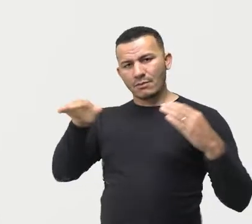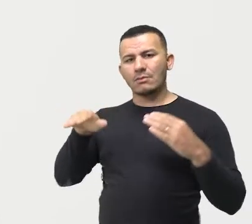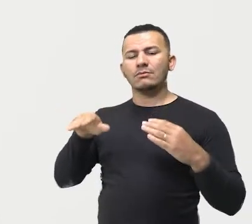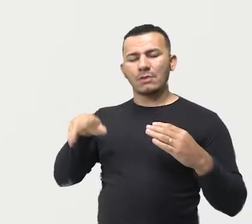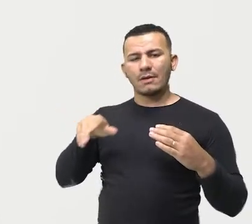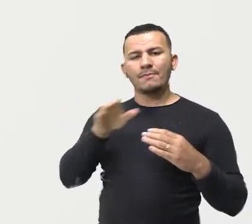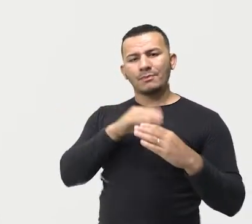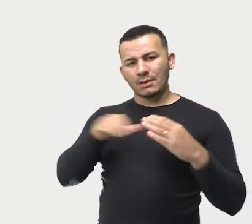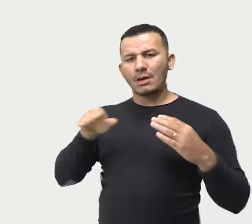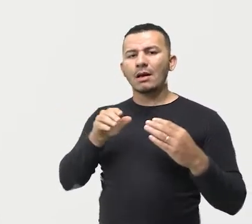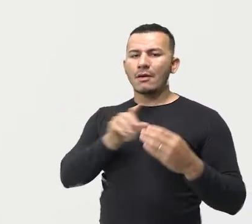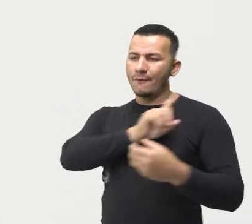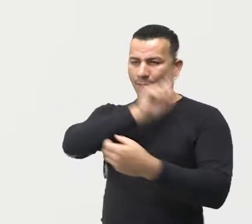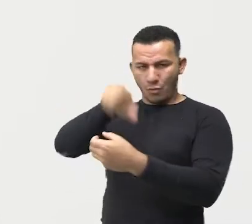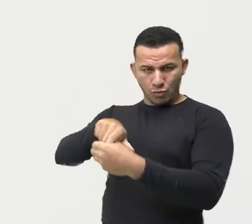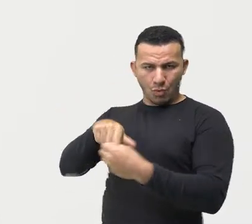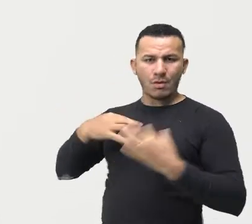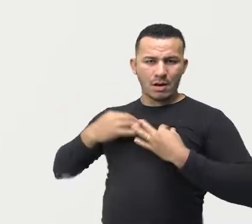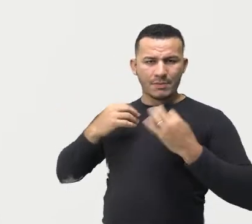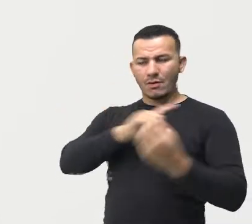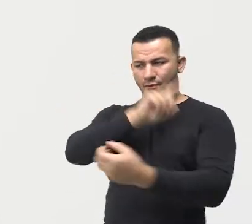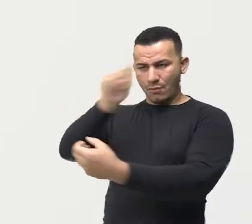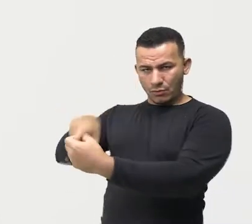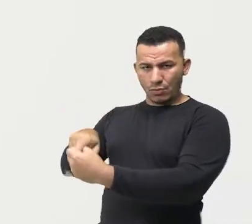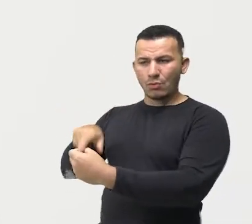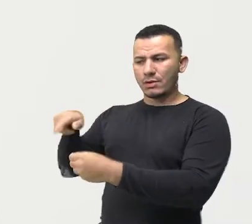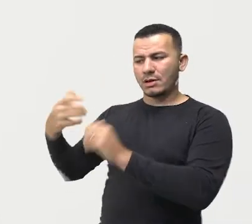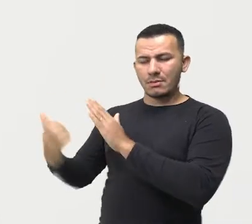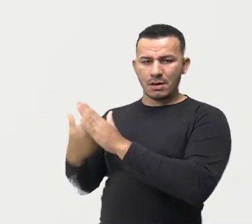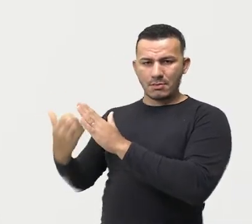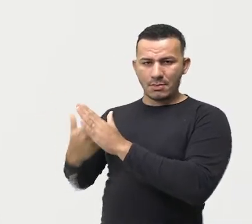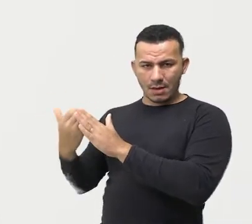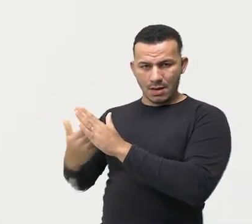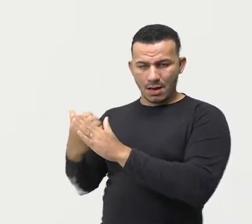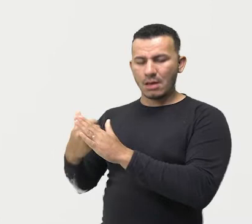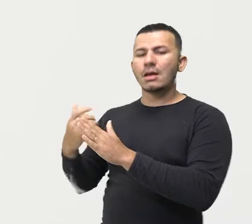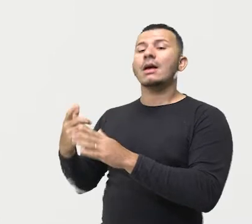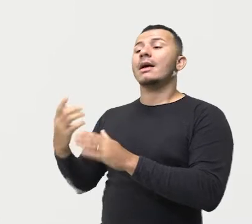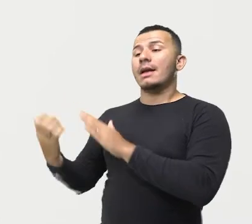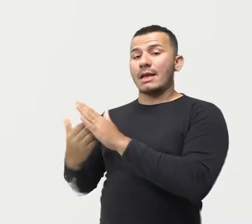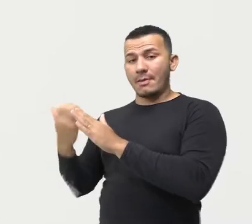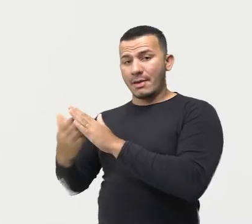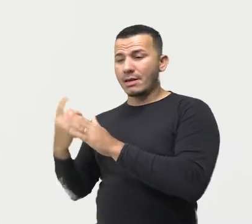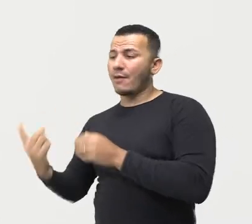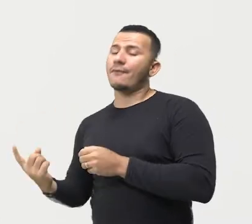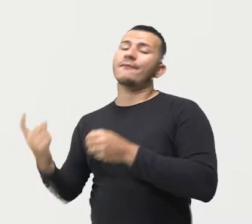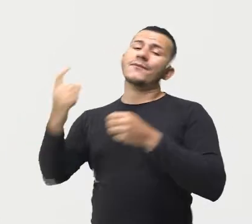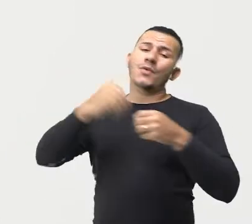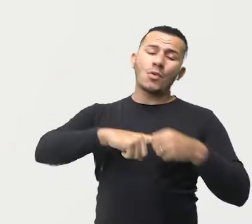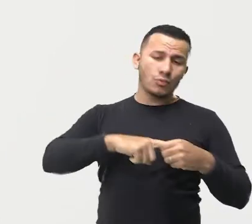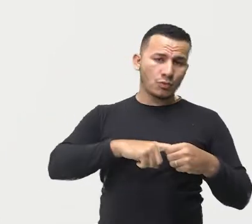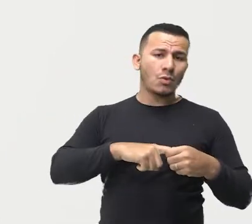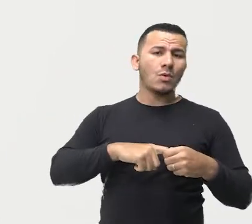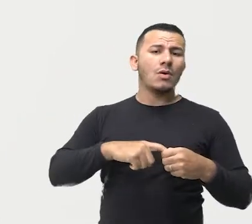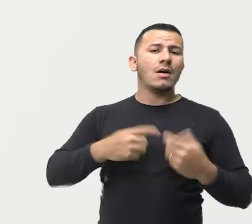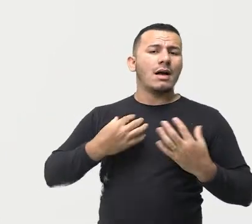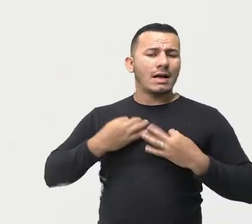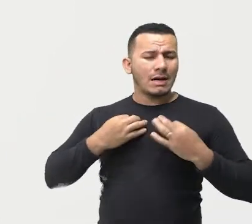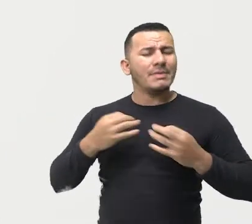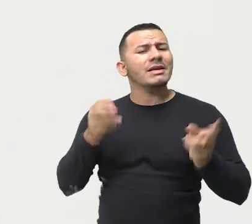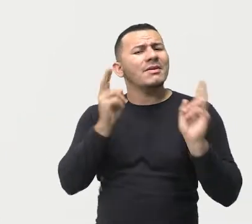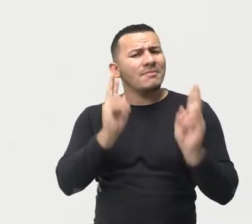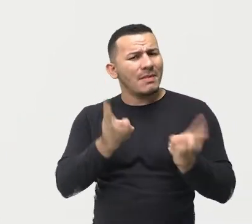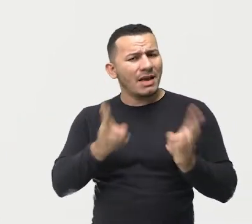seja ela devolveu a camisa que vai errada que tinha até uma mancha empresa devolveu a mesma camisa só que sem a mancha